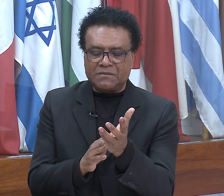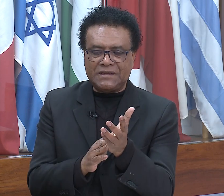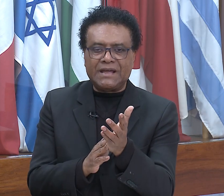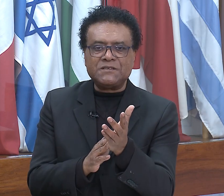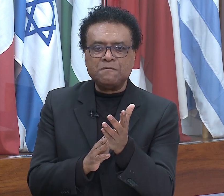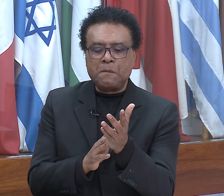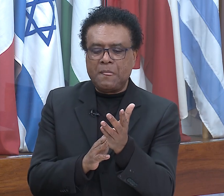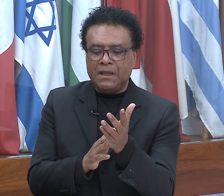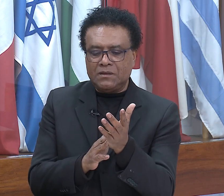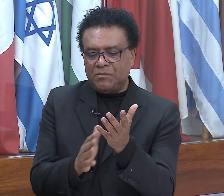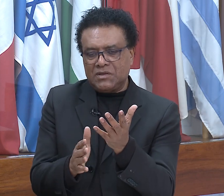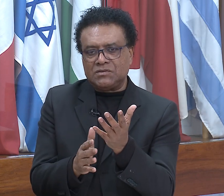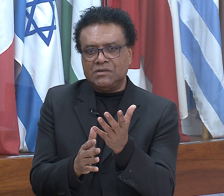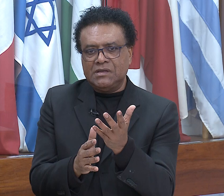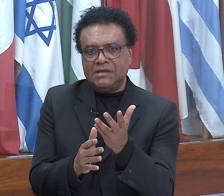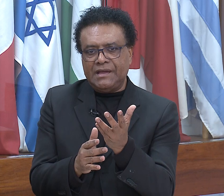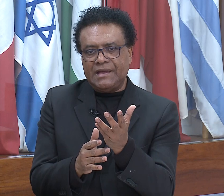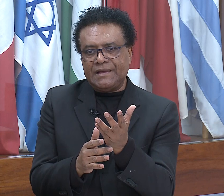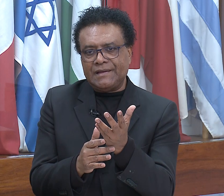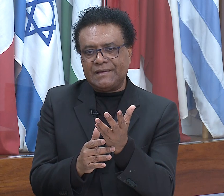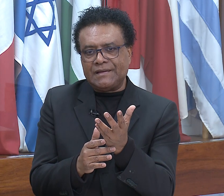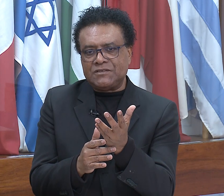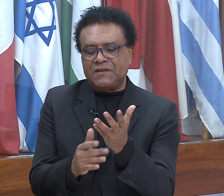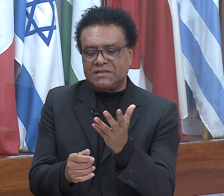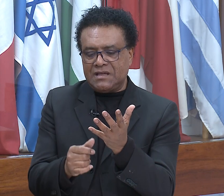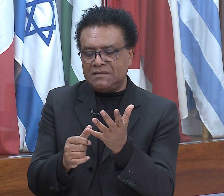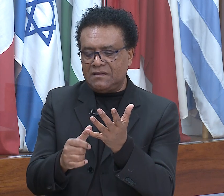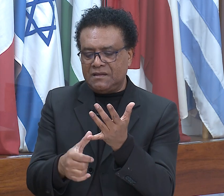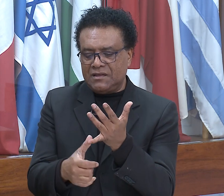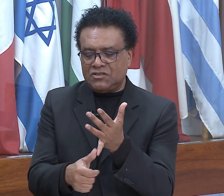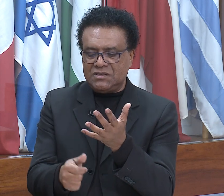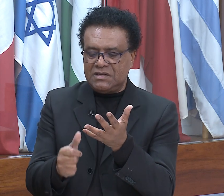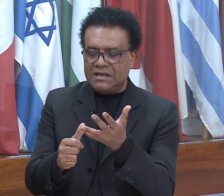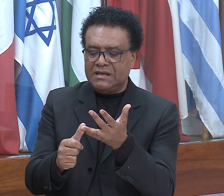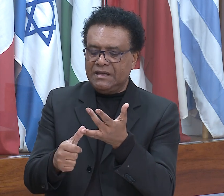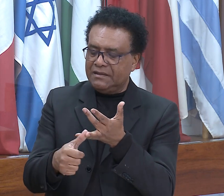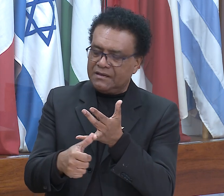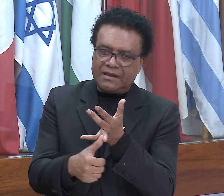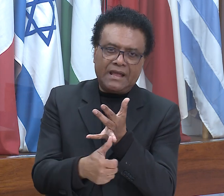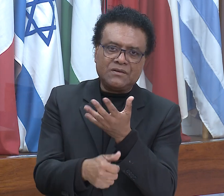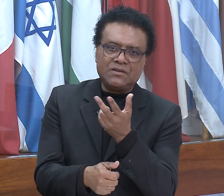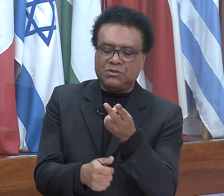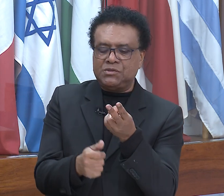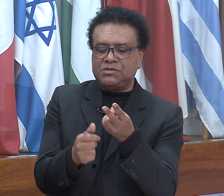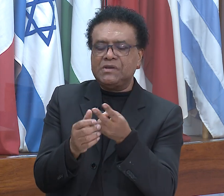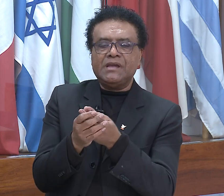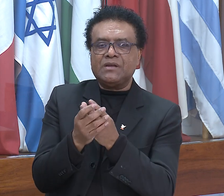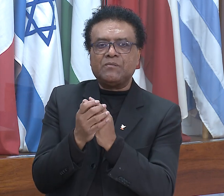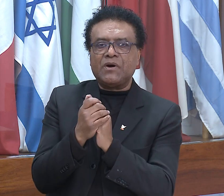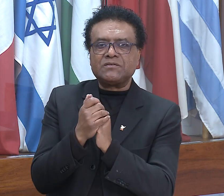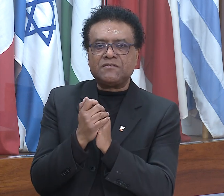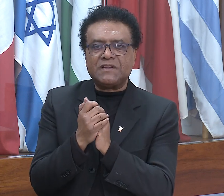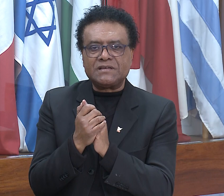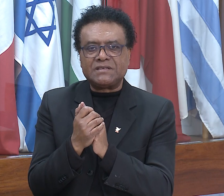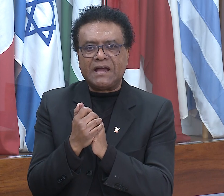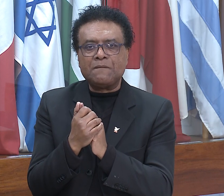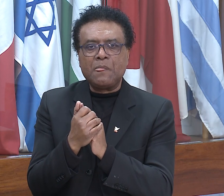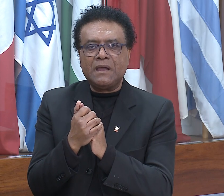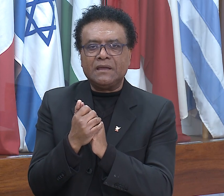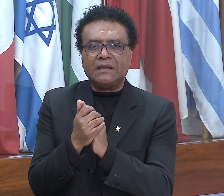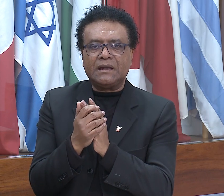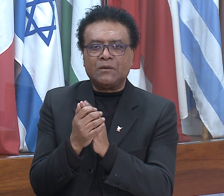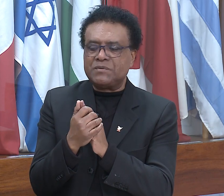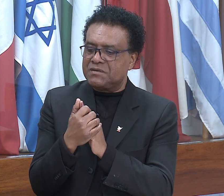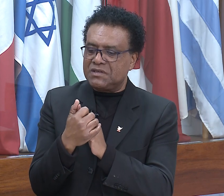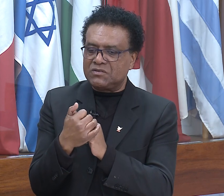precisa da parte da comunidade eu não posso diferenciar entre etnia entre credo religioso eu não posso diferenciar